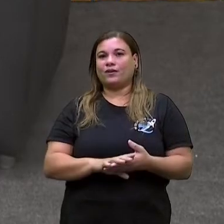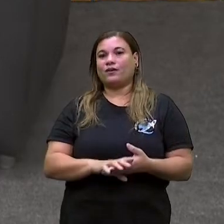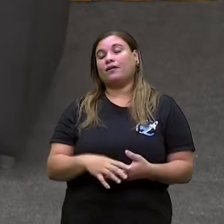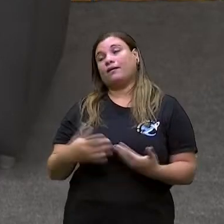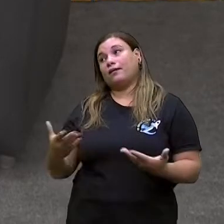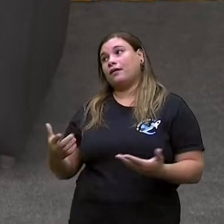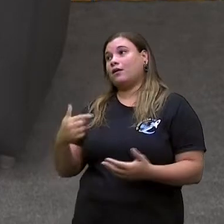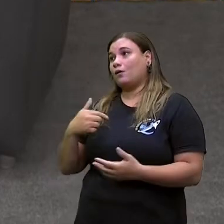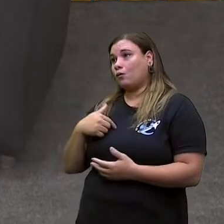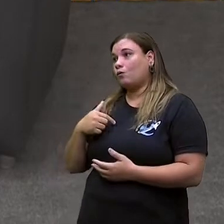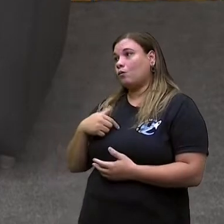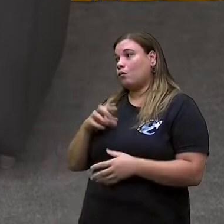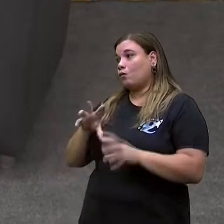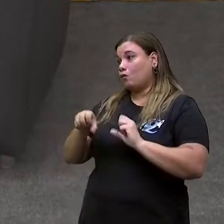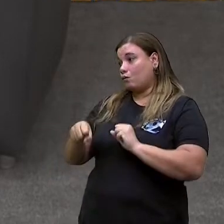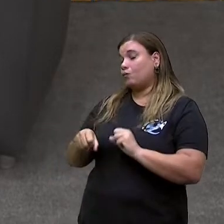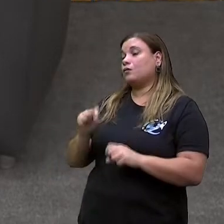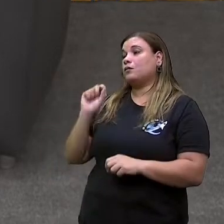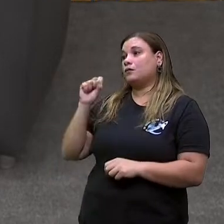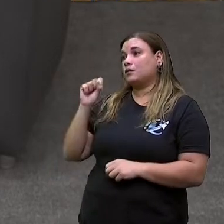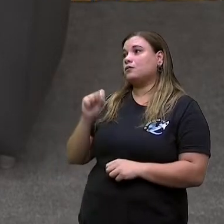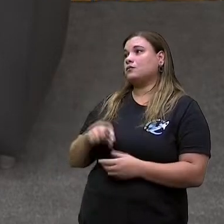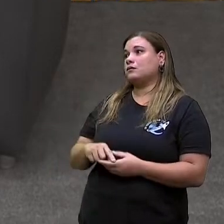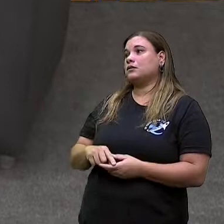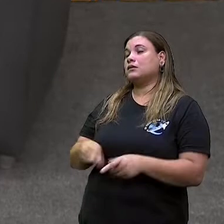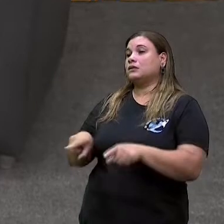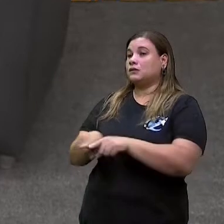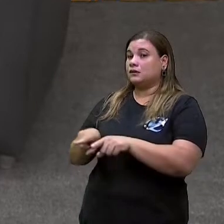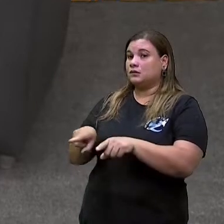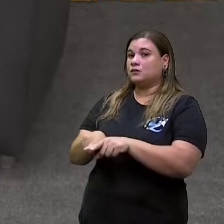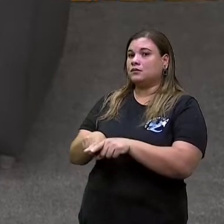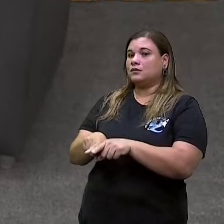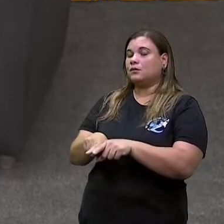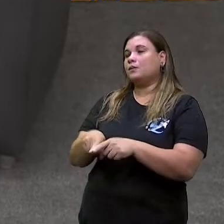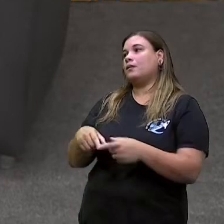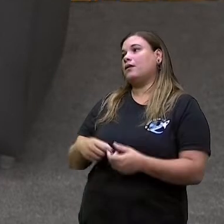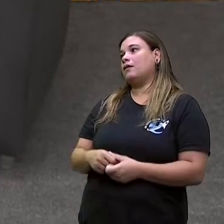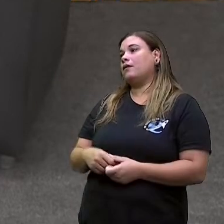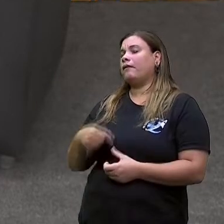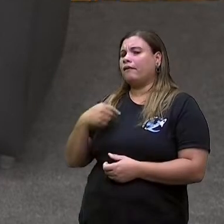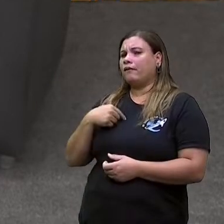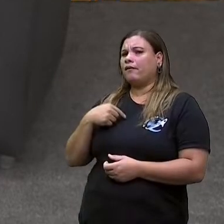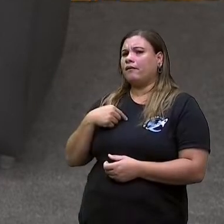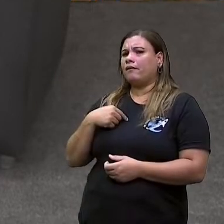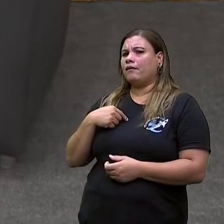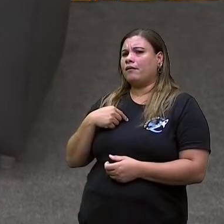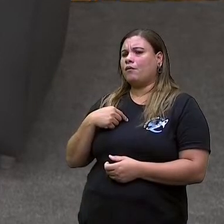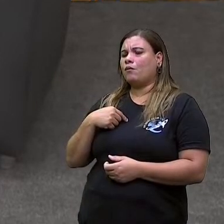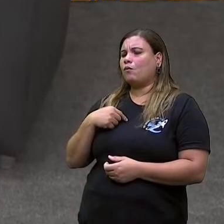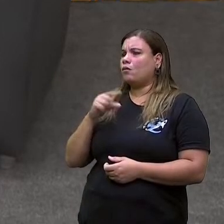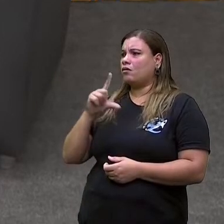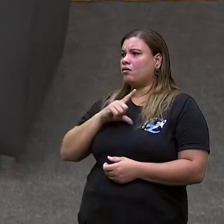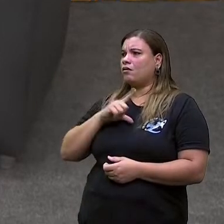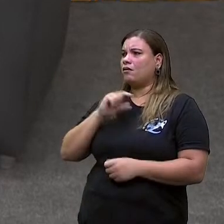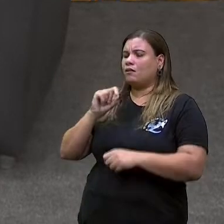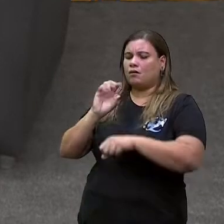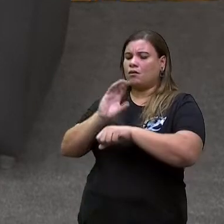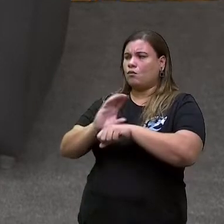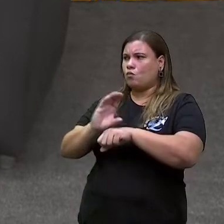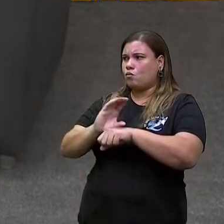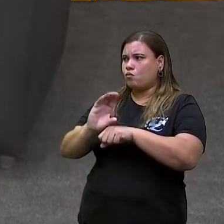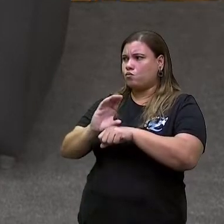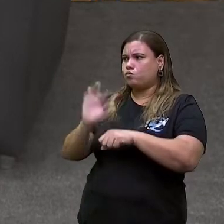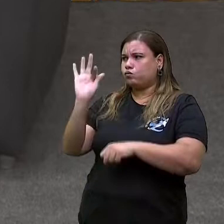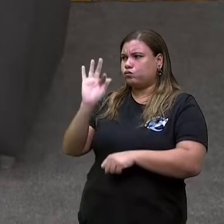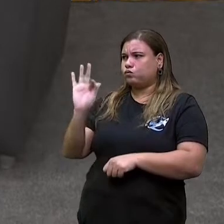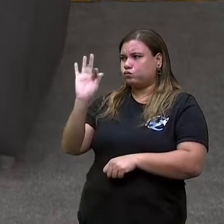em produção de texto e leitura pela Universidade Católica. E fiz o curso de letras aqui em Valadares, na Univale. Tenho muito orgulho de ter